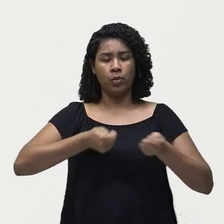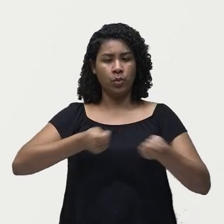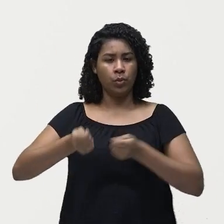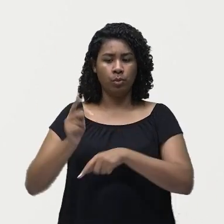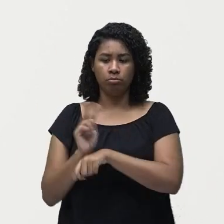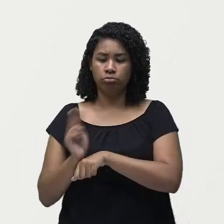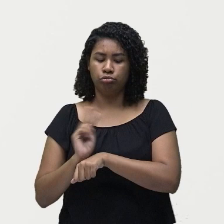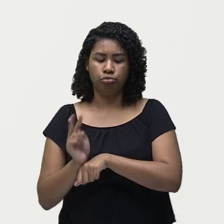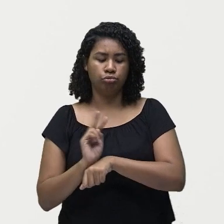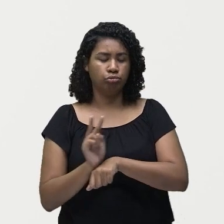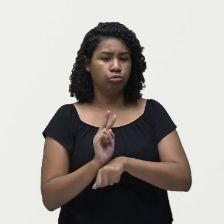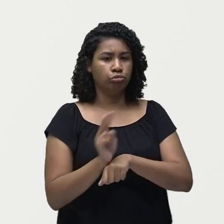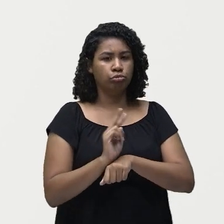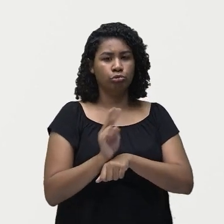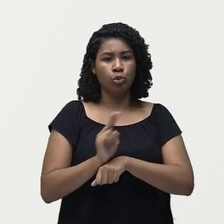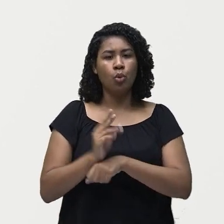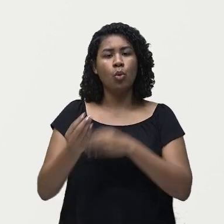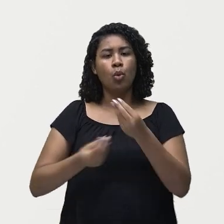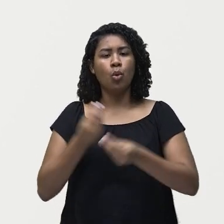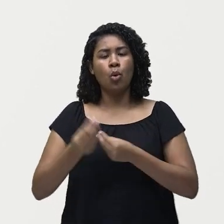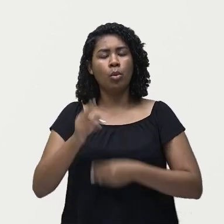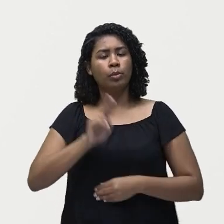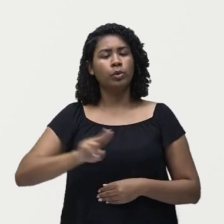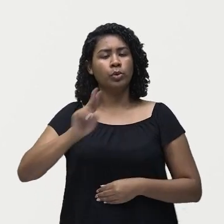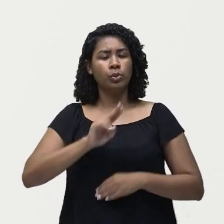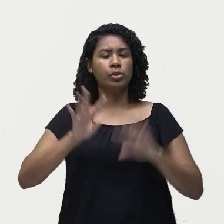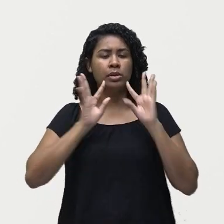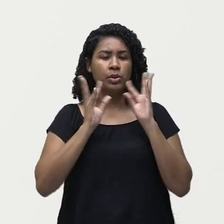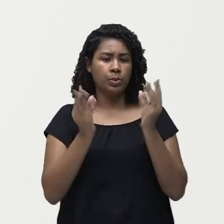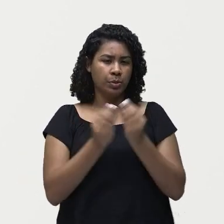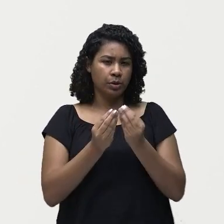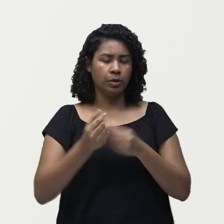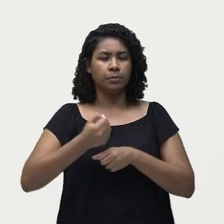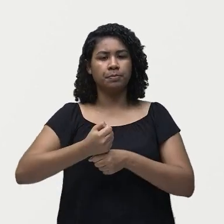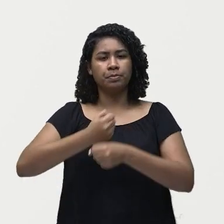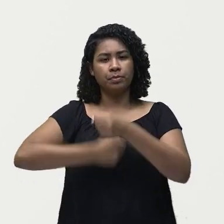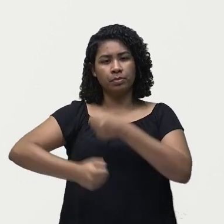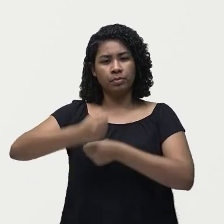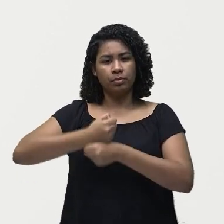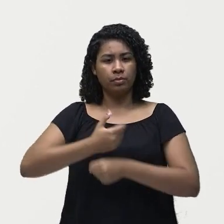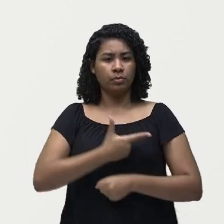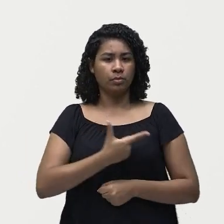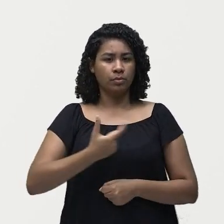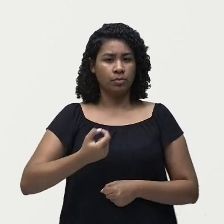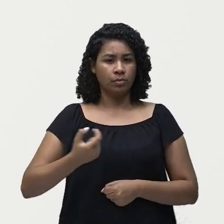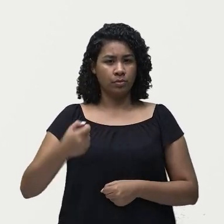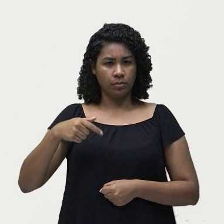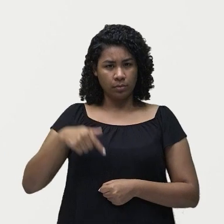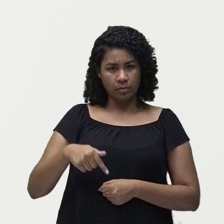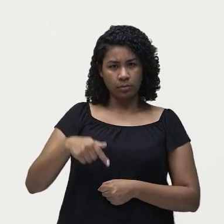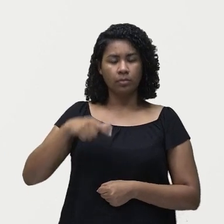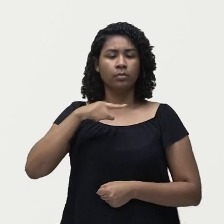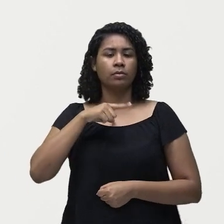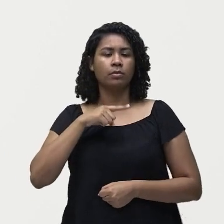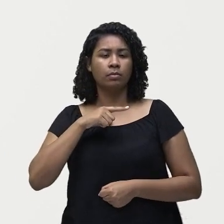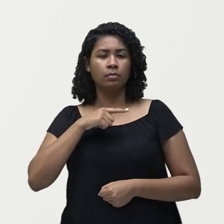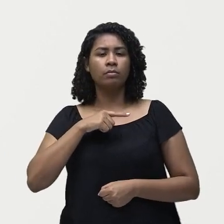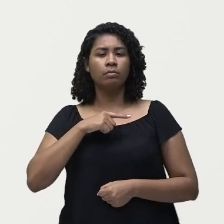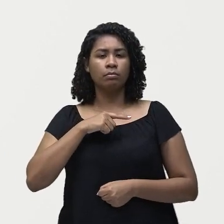controlar aí o uso dessas substâncias. Em 2007, foi estabelecido um